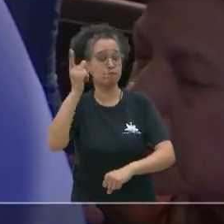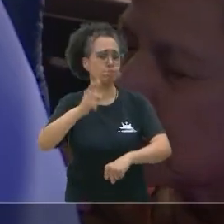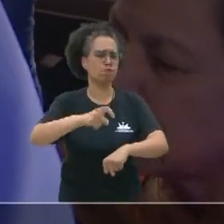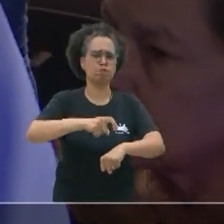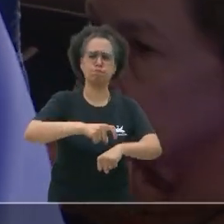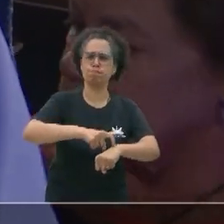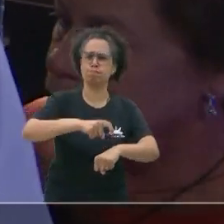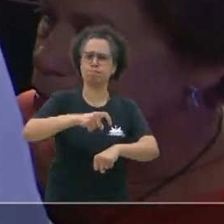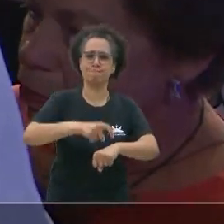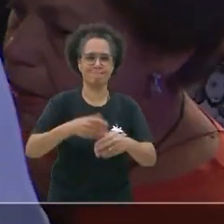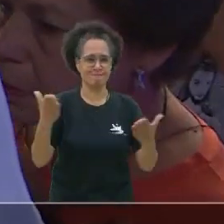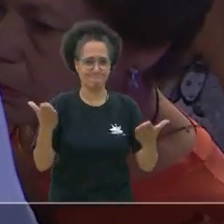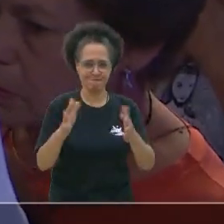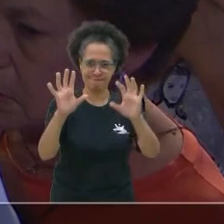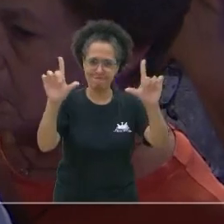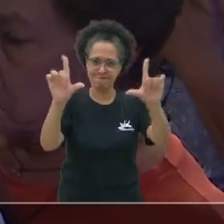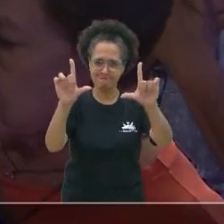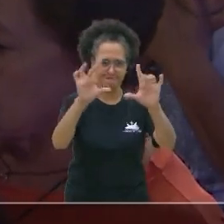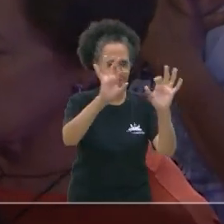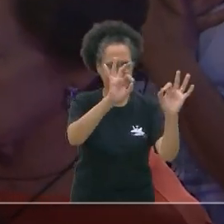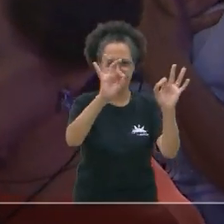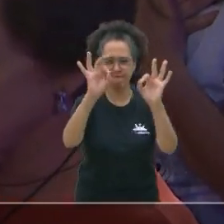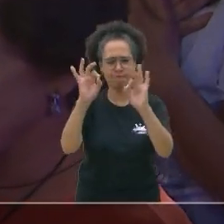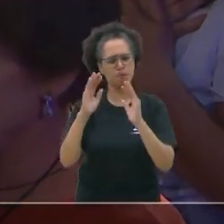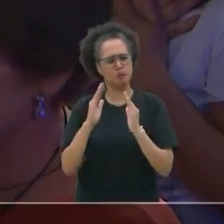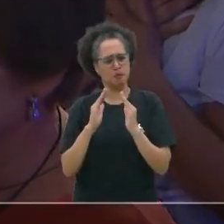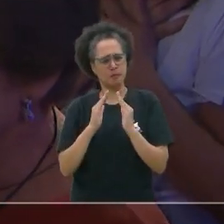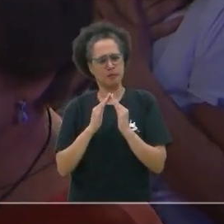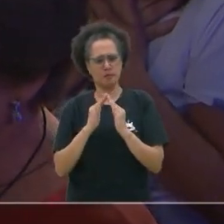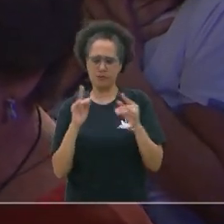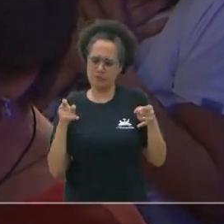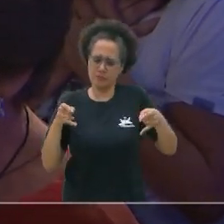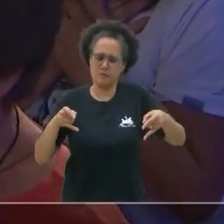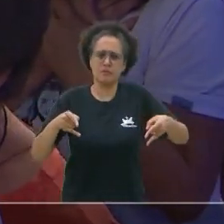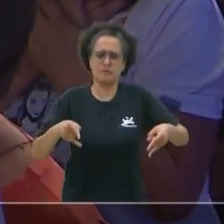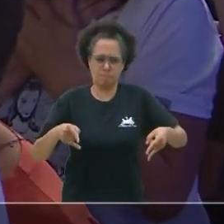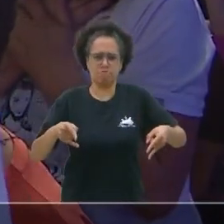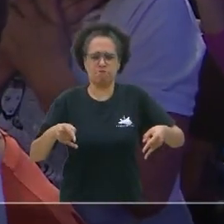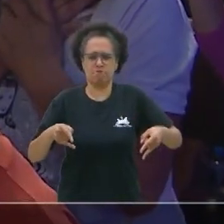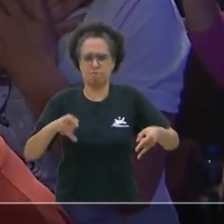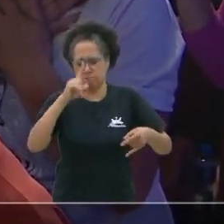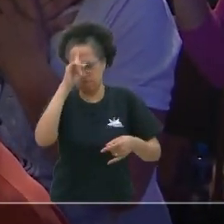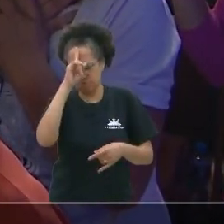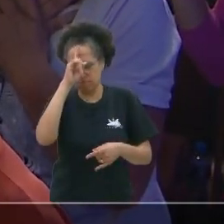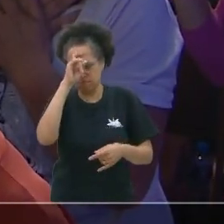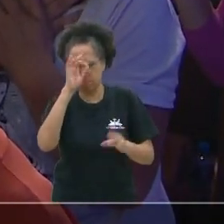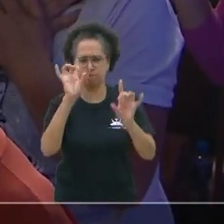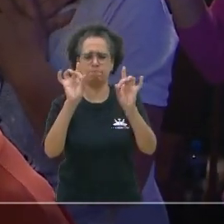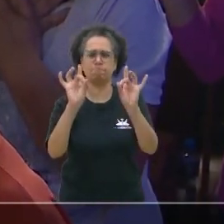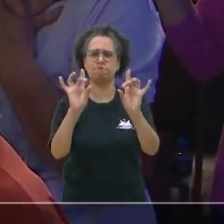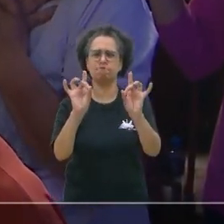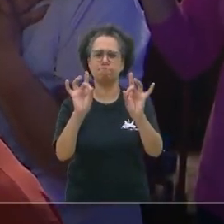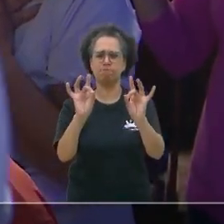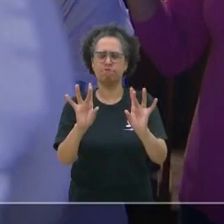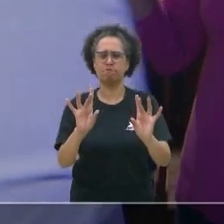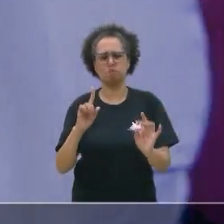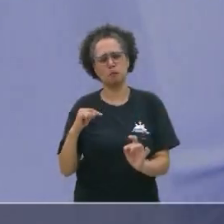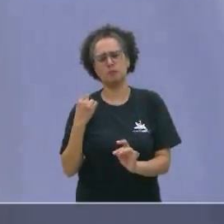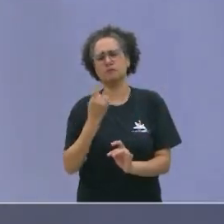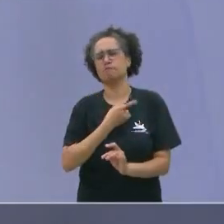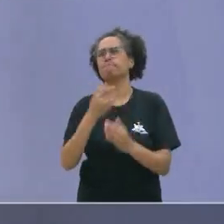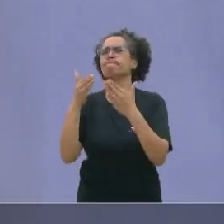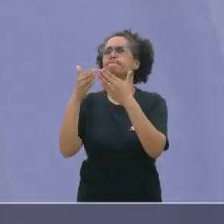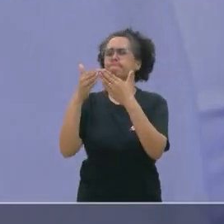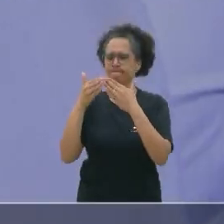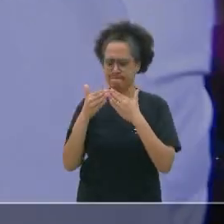TV Evangelizar de suas casas, dos leitos de hospitais, mas de maneira muito especial, Senhor, nós te pedimos